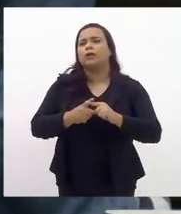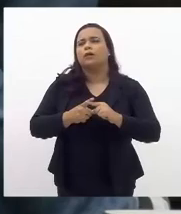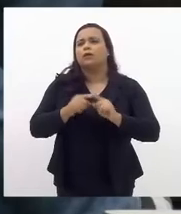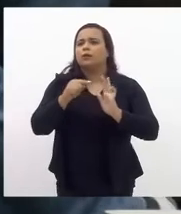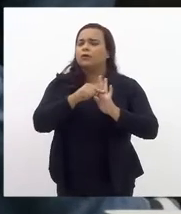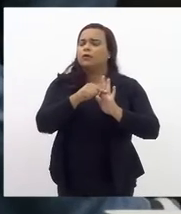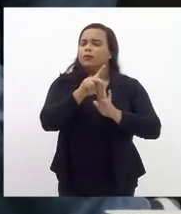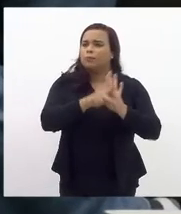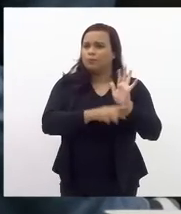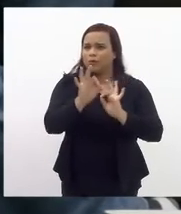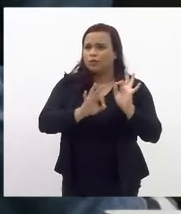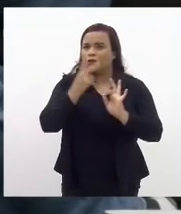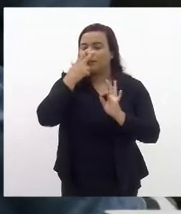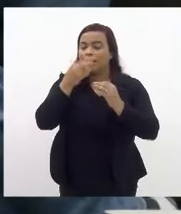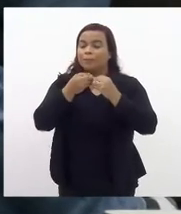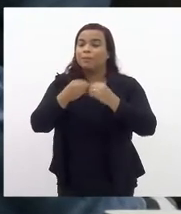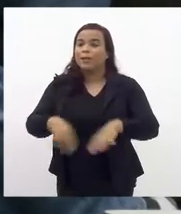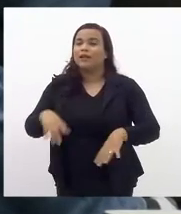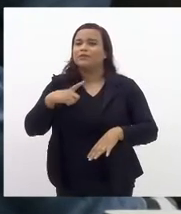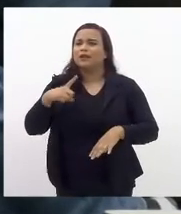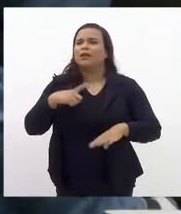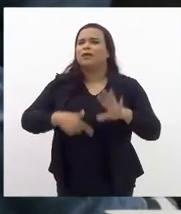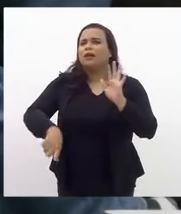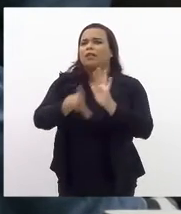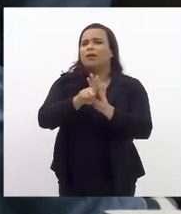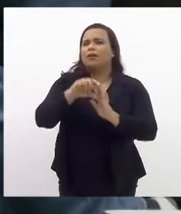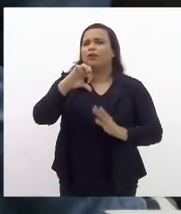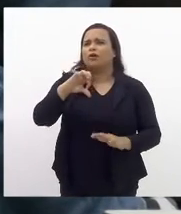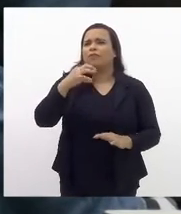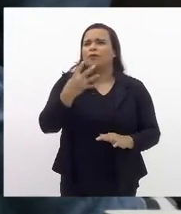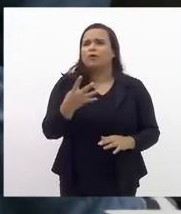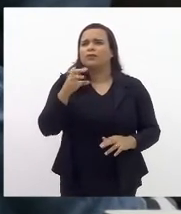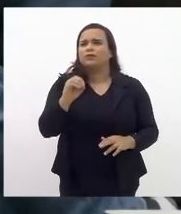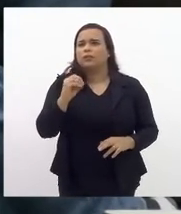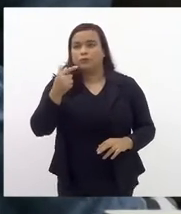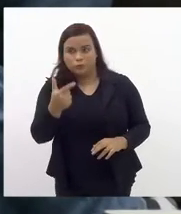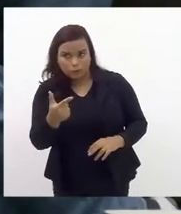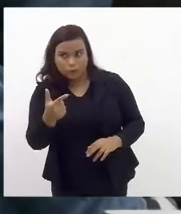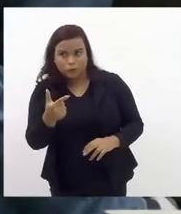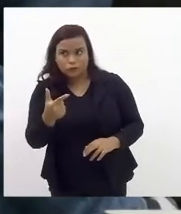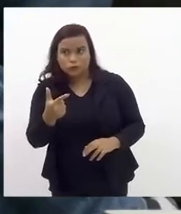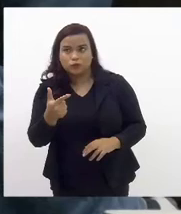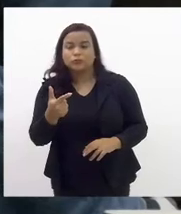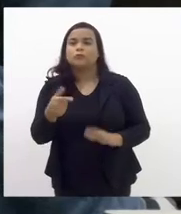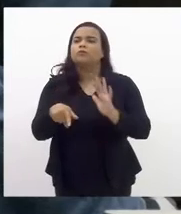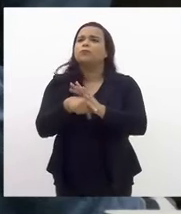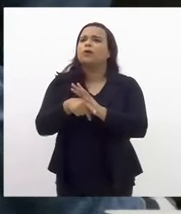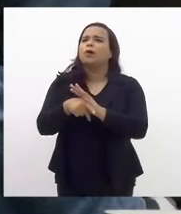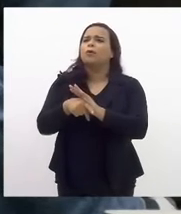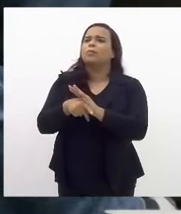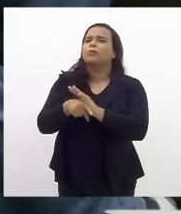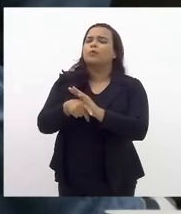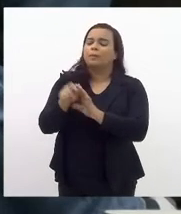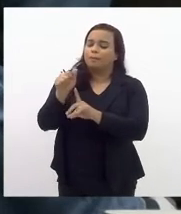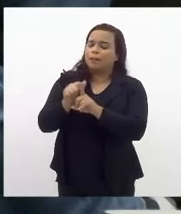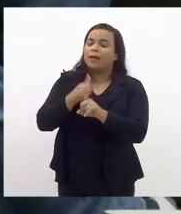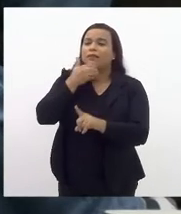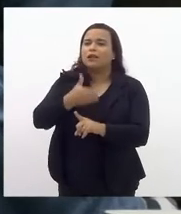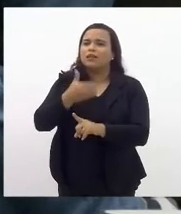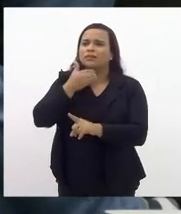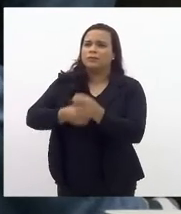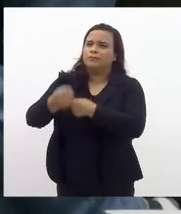estaria prejudicado pela Lei 9402, de dezembro de 21,